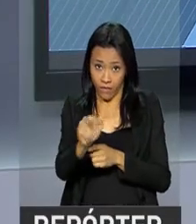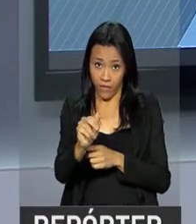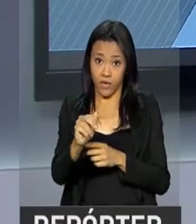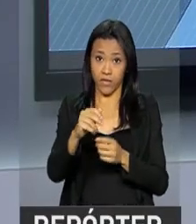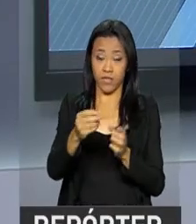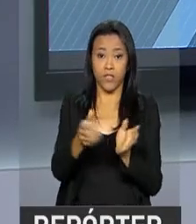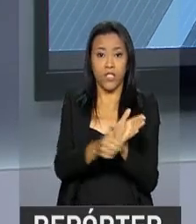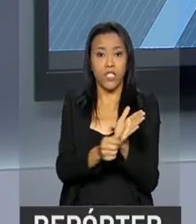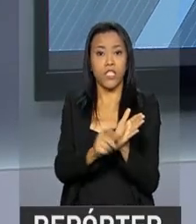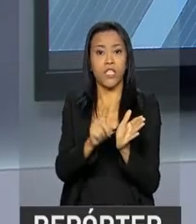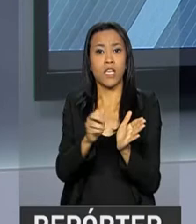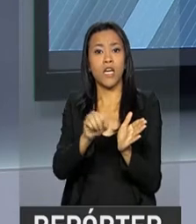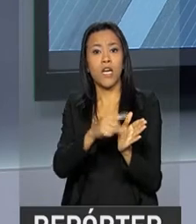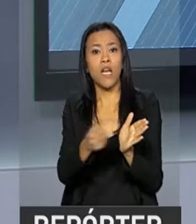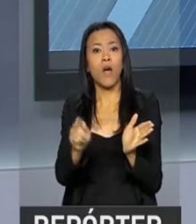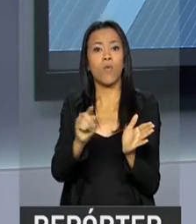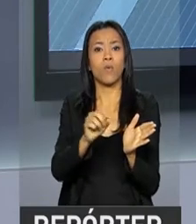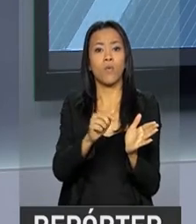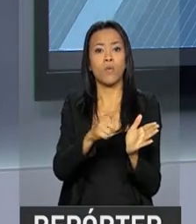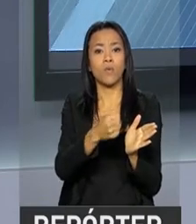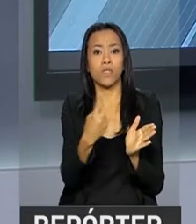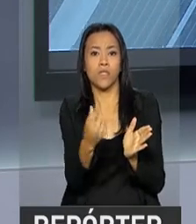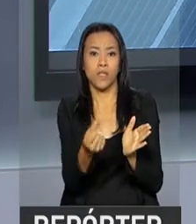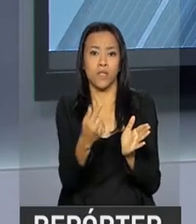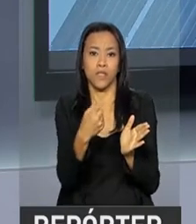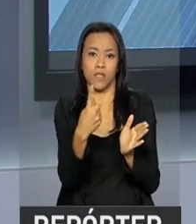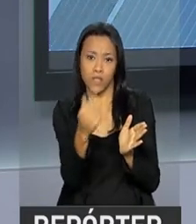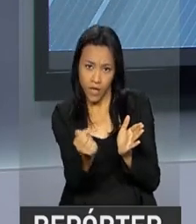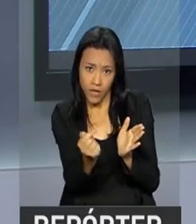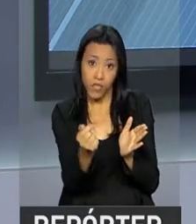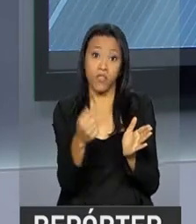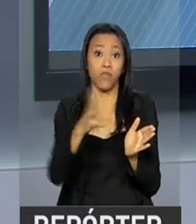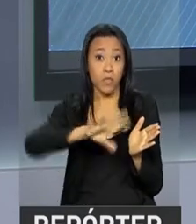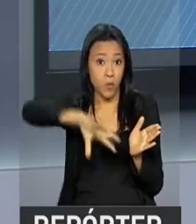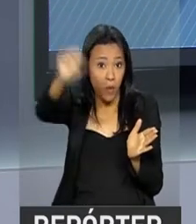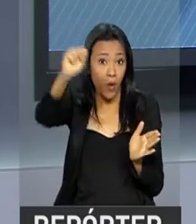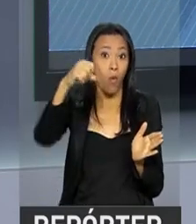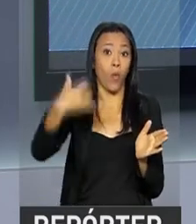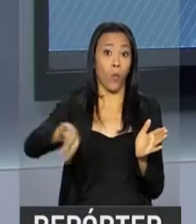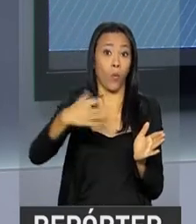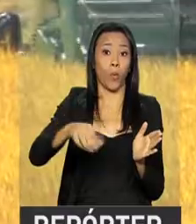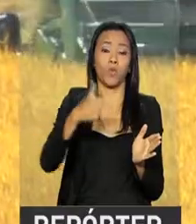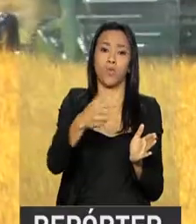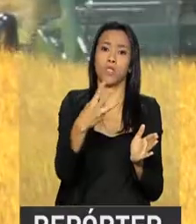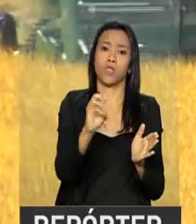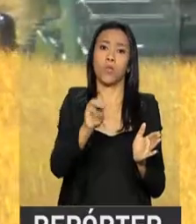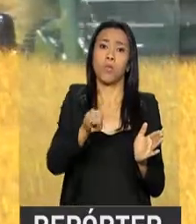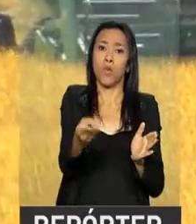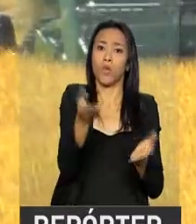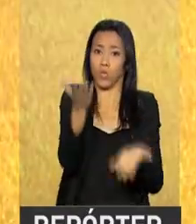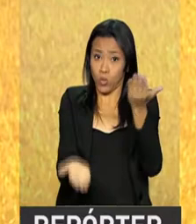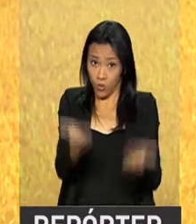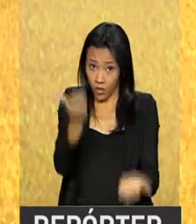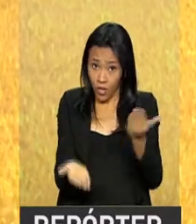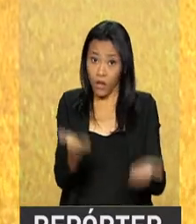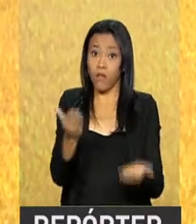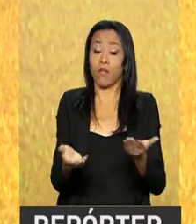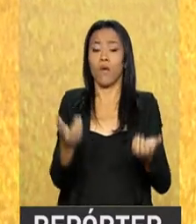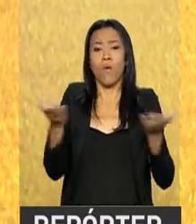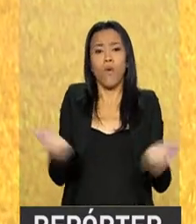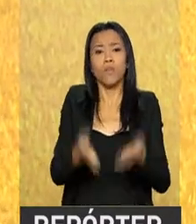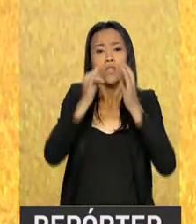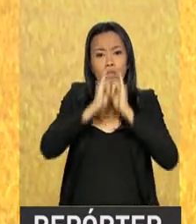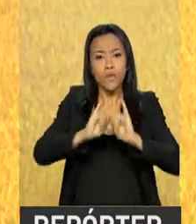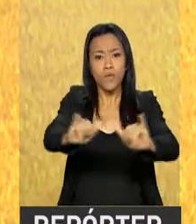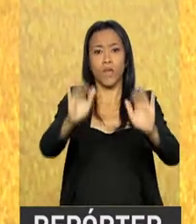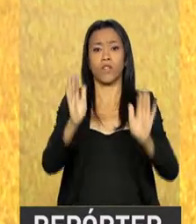2016-2017 deve chegar a 238 milhões de toneladas e bater novo recorde. Segundo o levantamento divulgado hoje pela